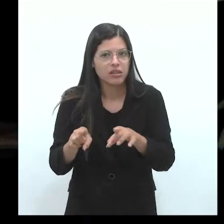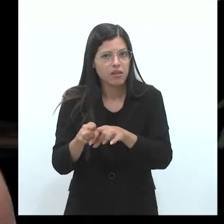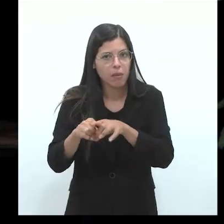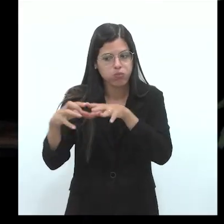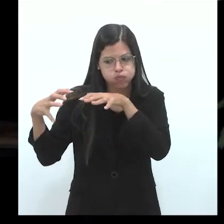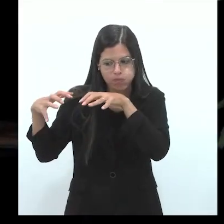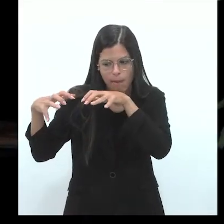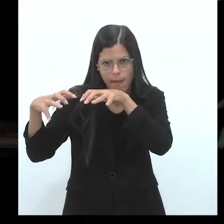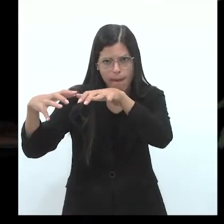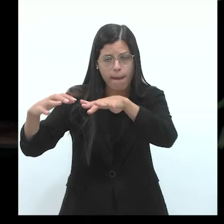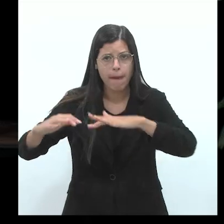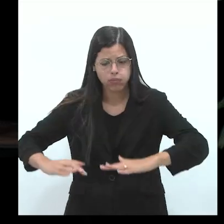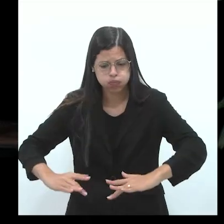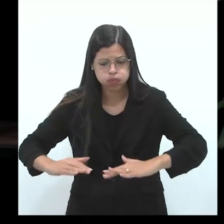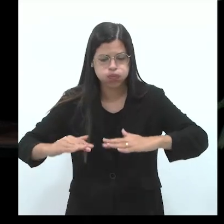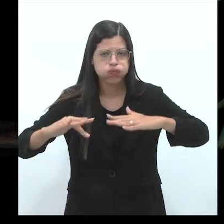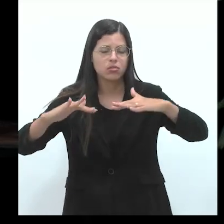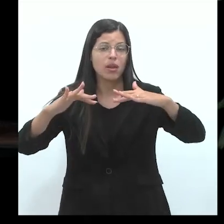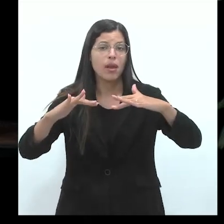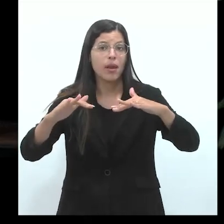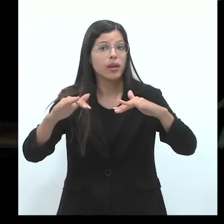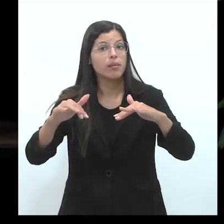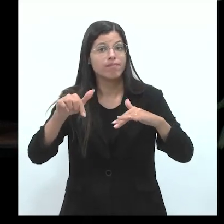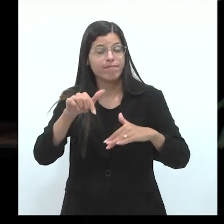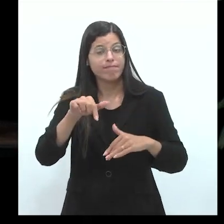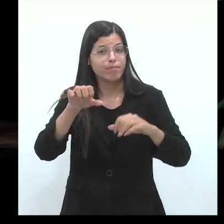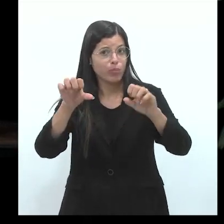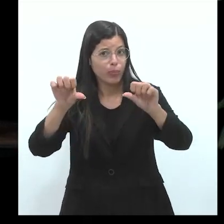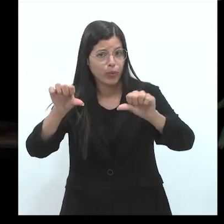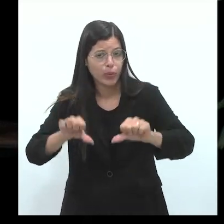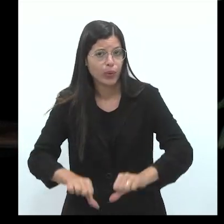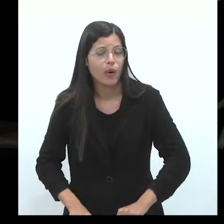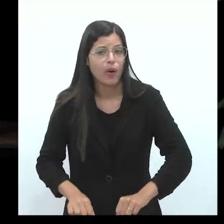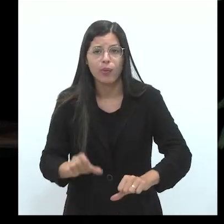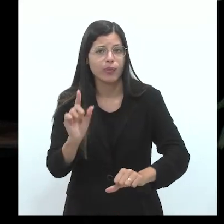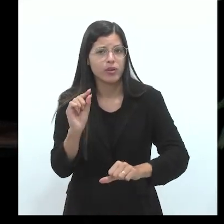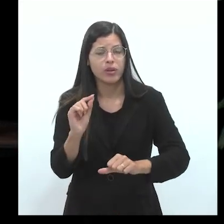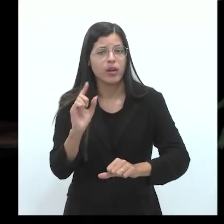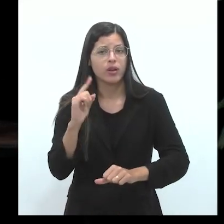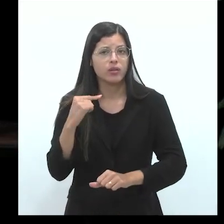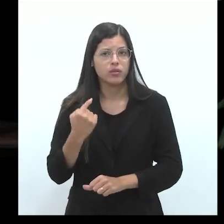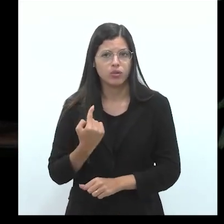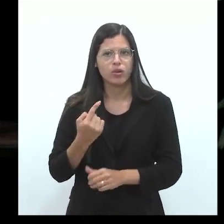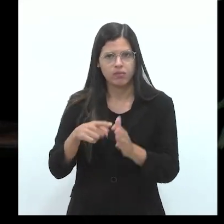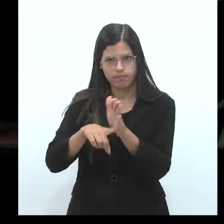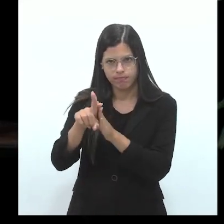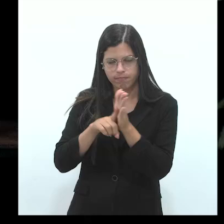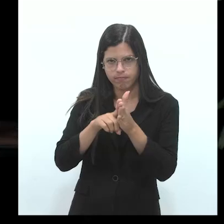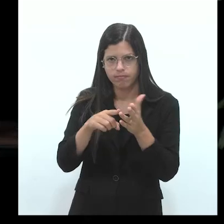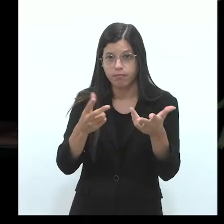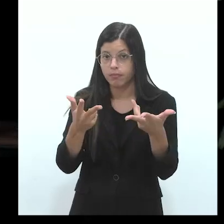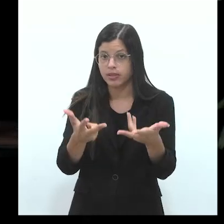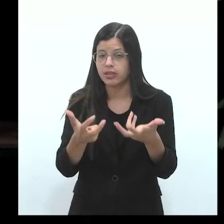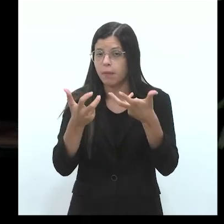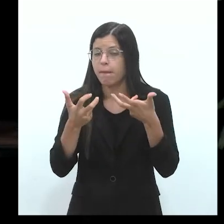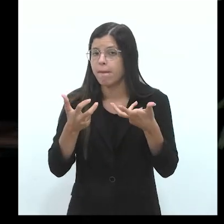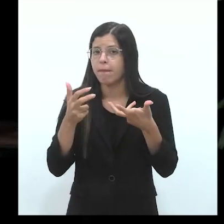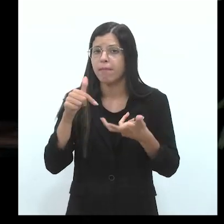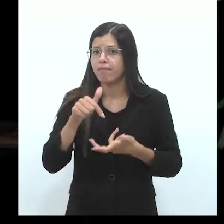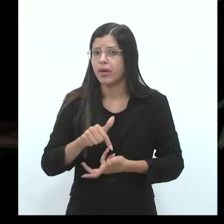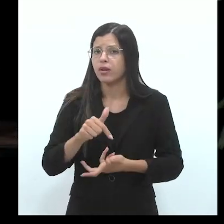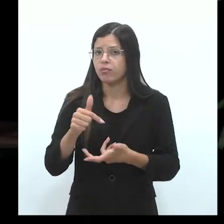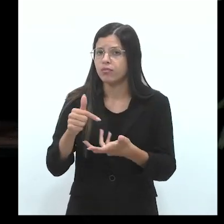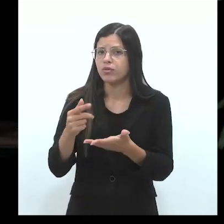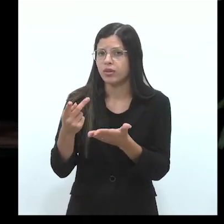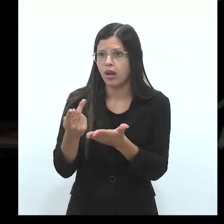inundações. Isso. E para piorar a situação, o que nós, cientistas, observamos é que esses eventos